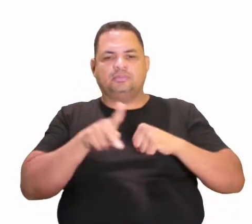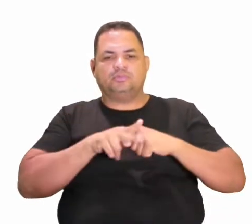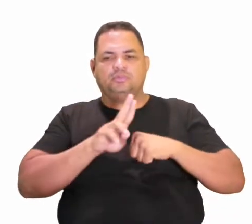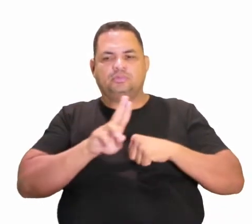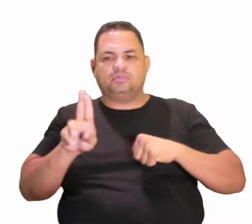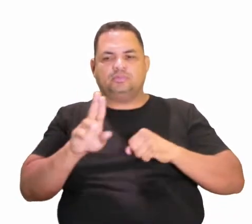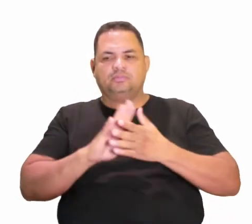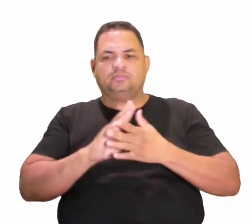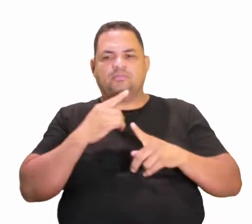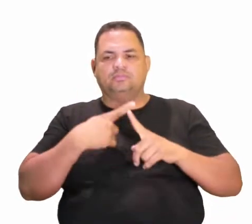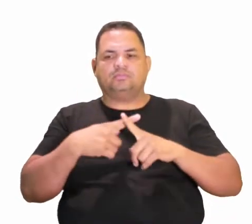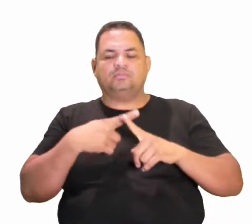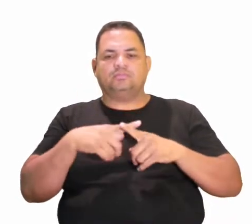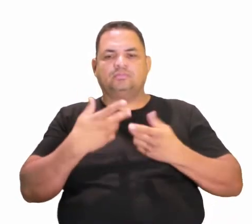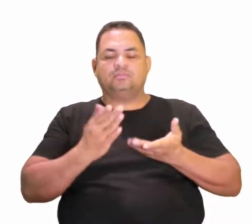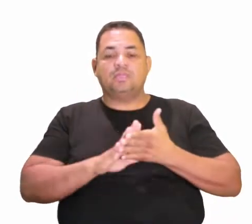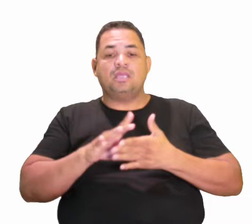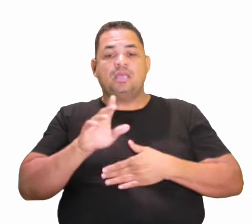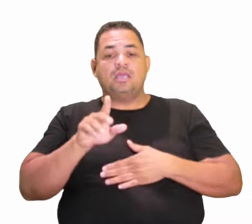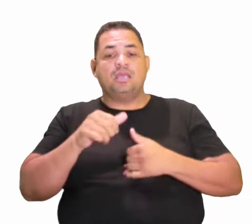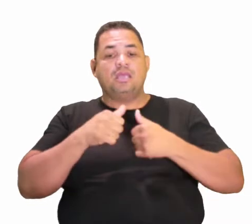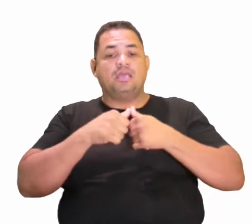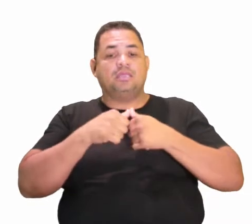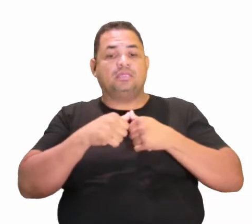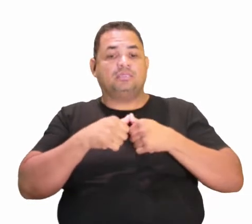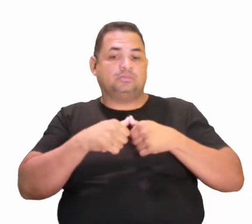falando, esta é